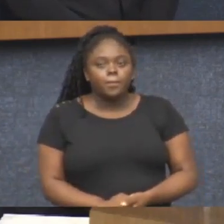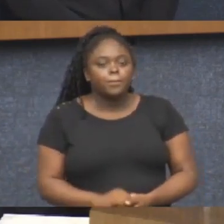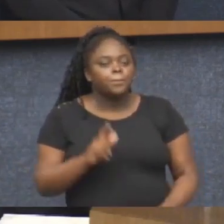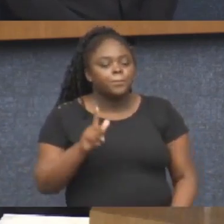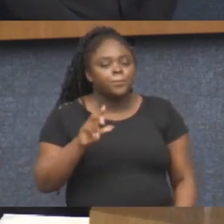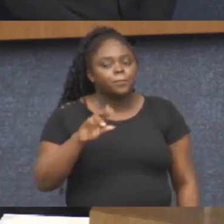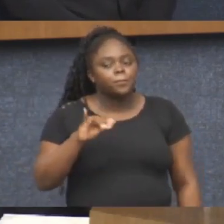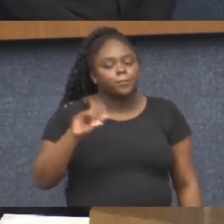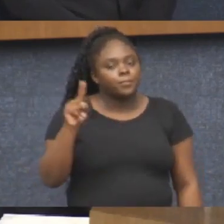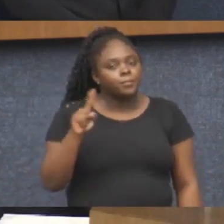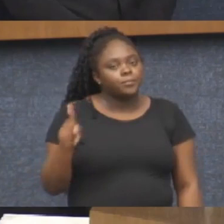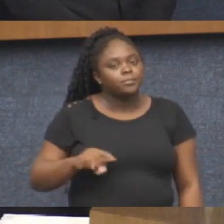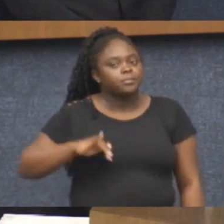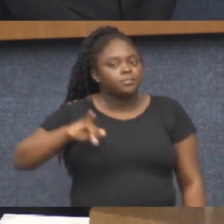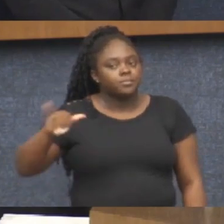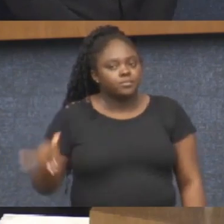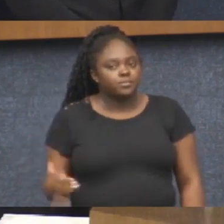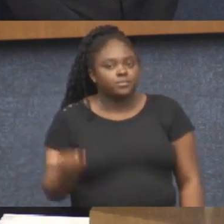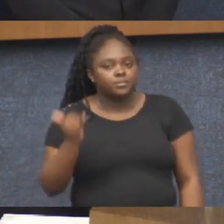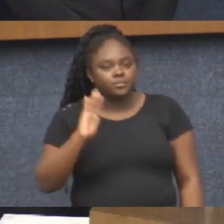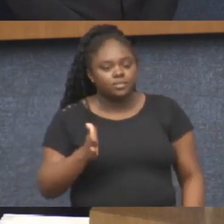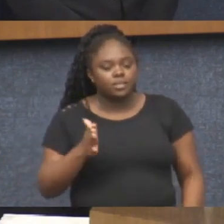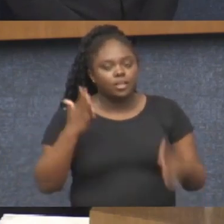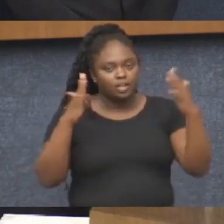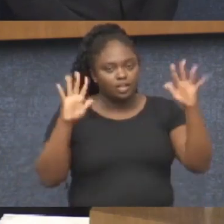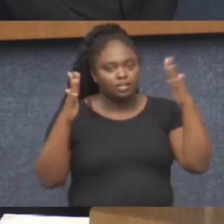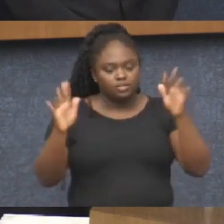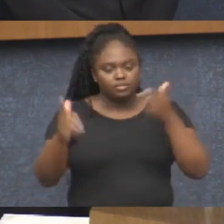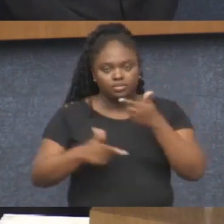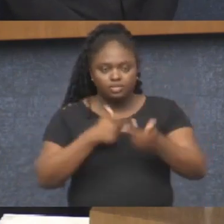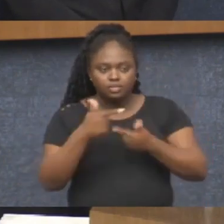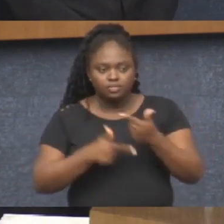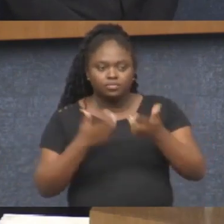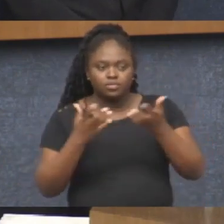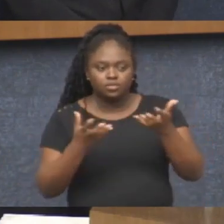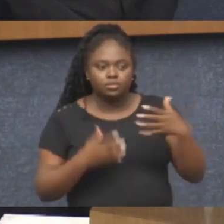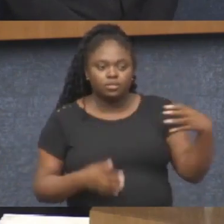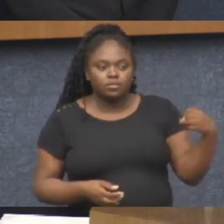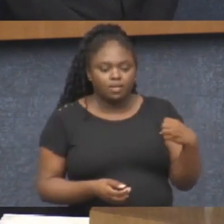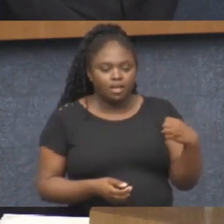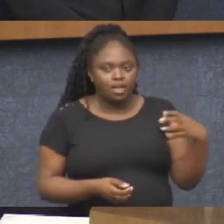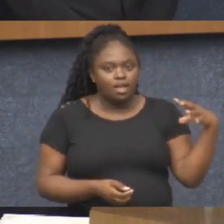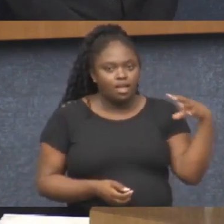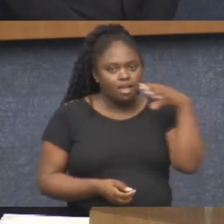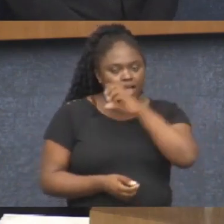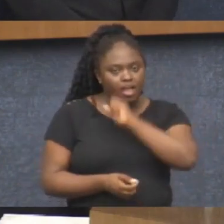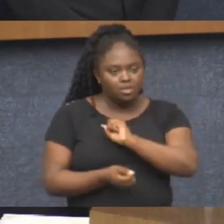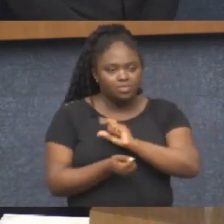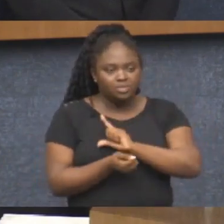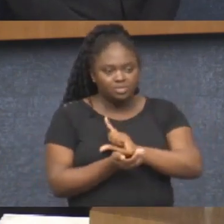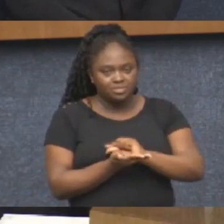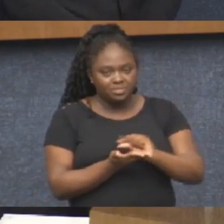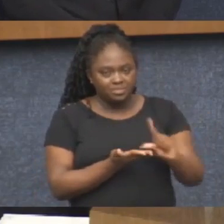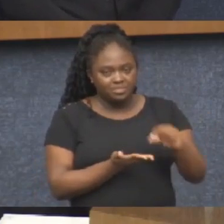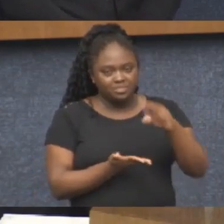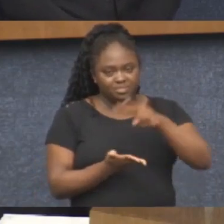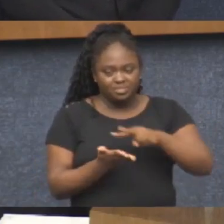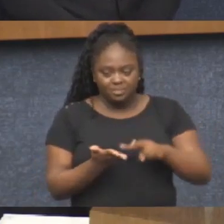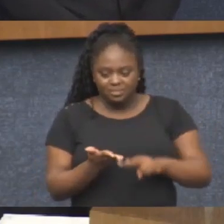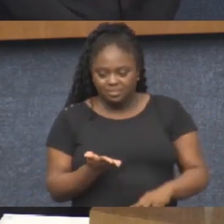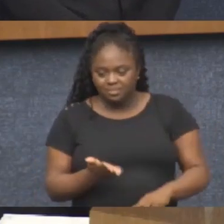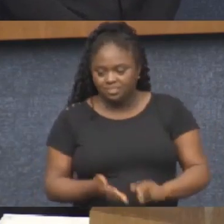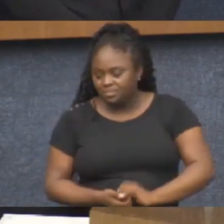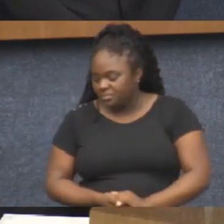Luiz, aproveitando Luiz e Greg para parabenizar aí pelo trabalho, quero logo o artigo para eu ler, né? Mas a